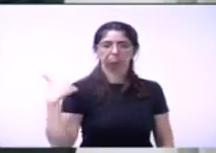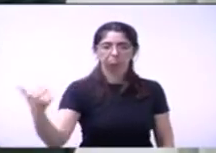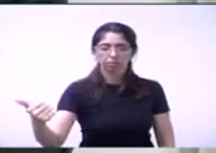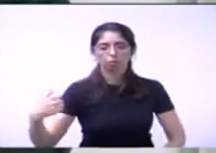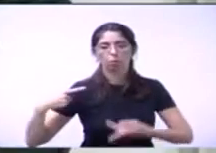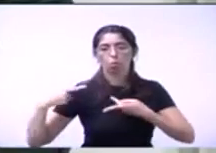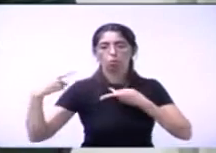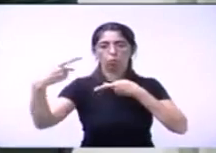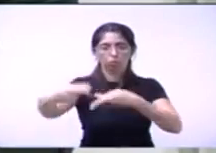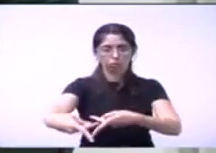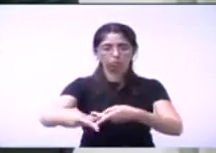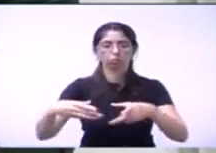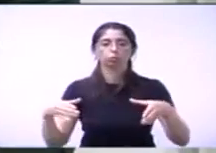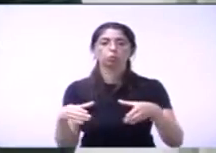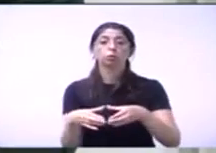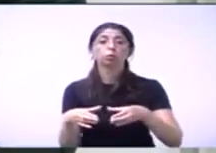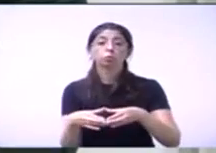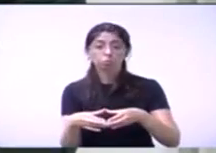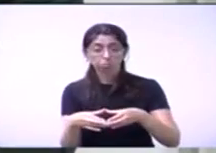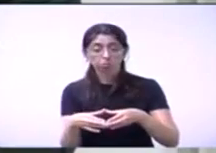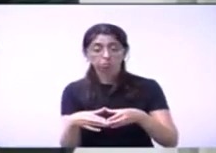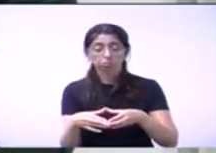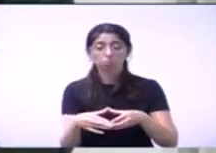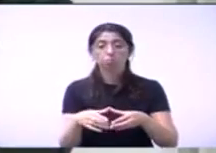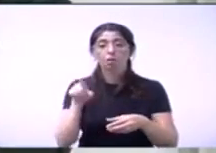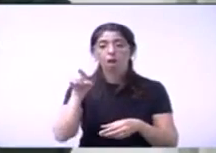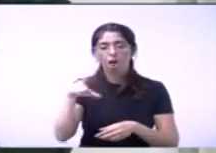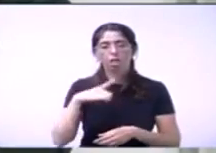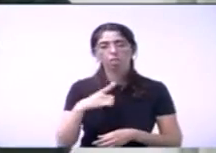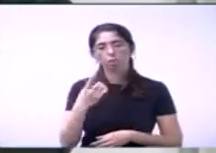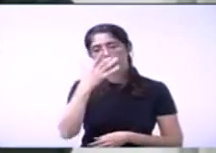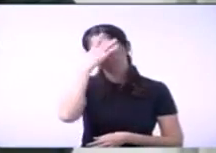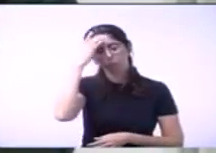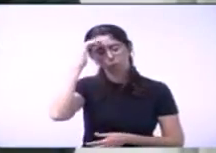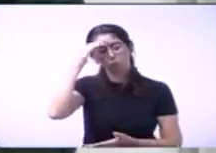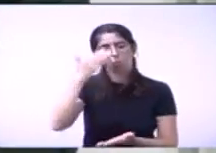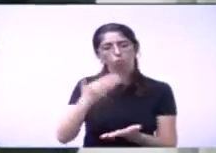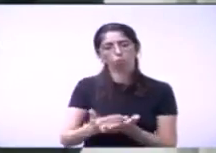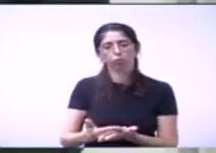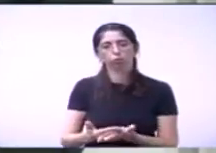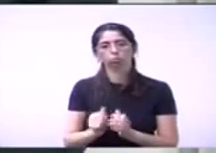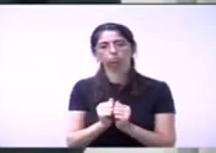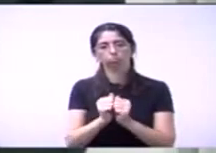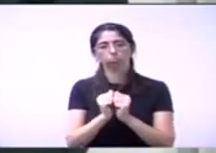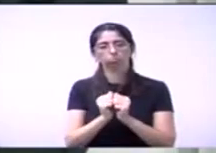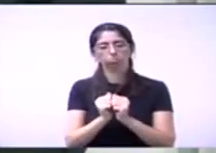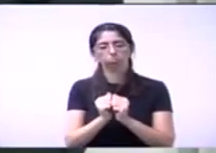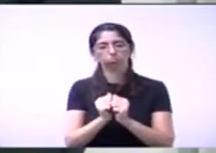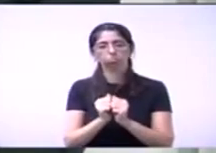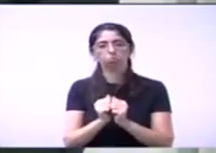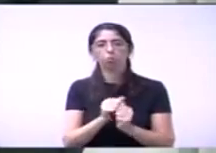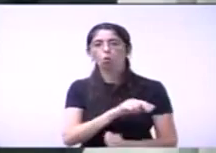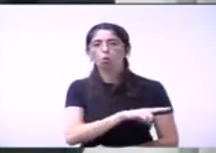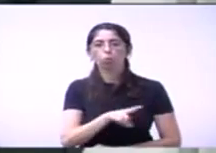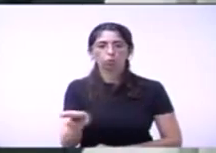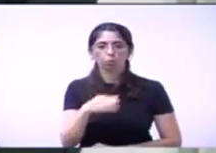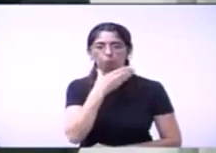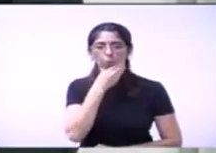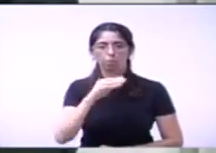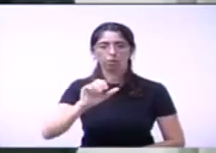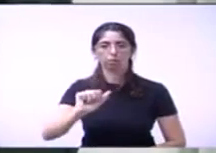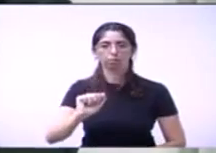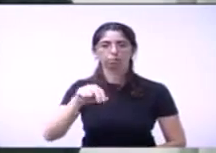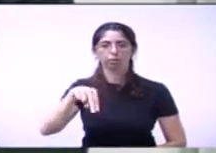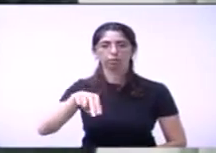do partido. Tem uma pessoa lá também que é de minha extrema confiança, o Ângelo Faria, que já foi citado aqui